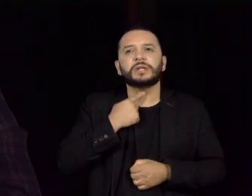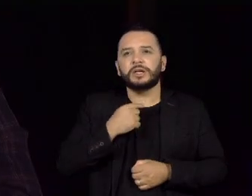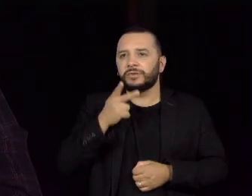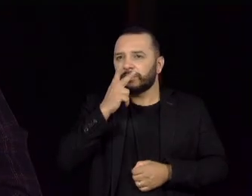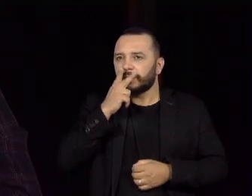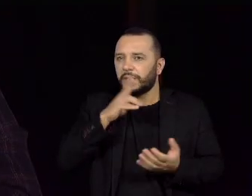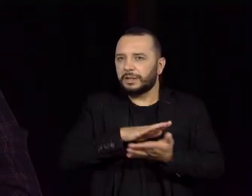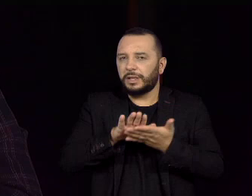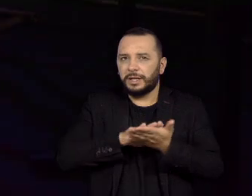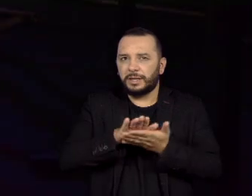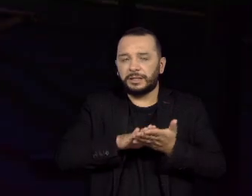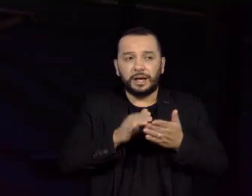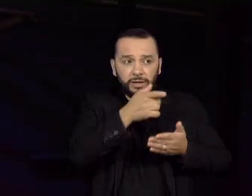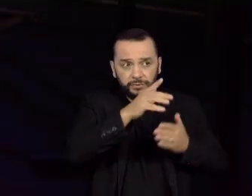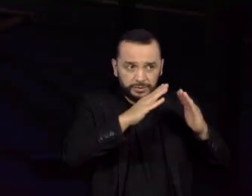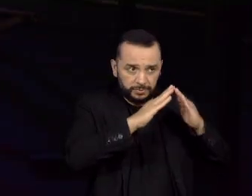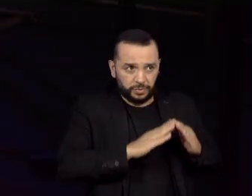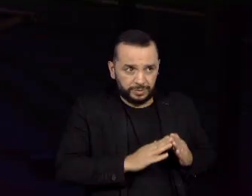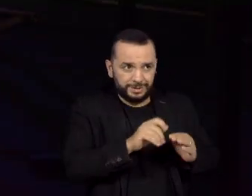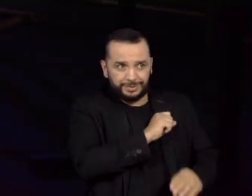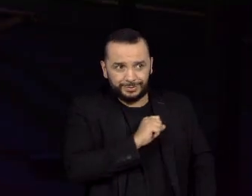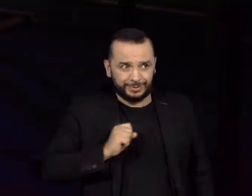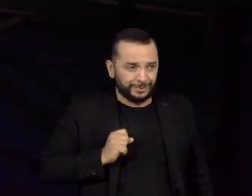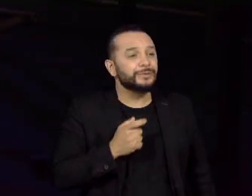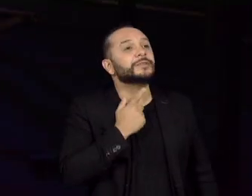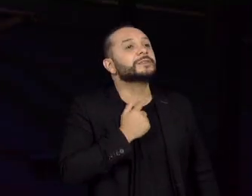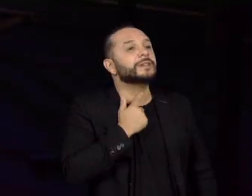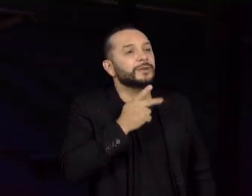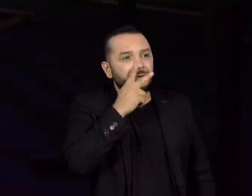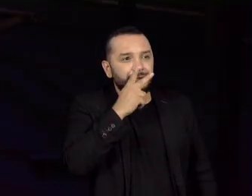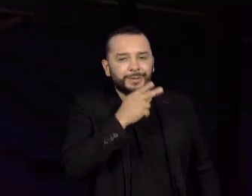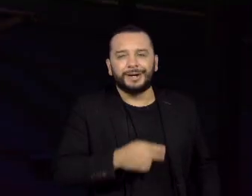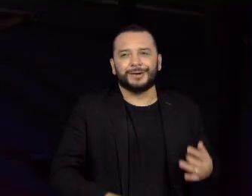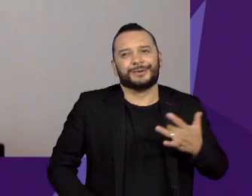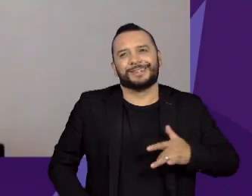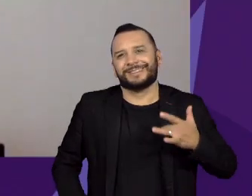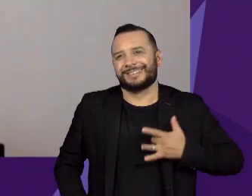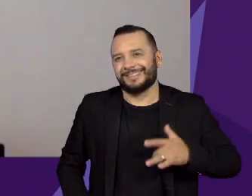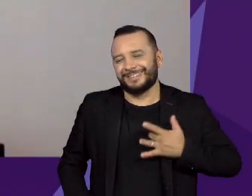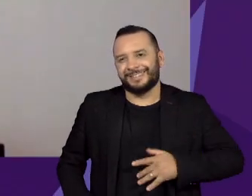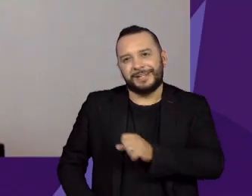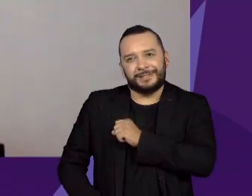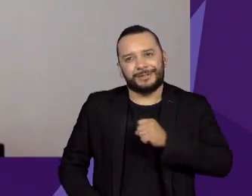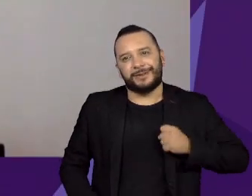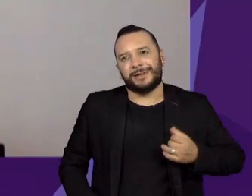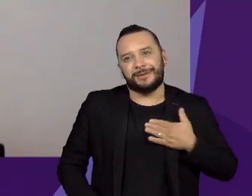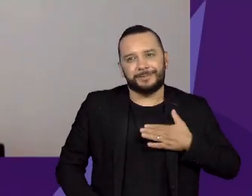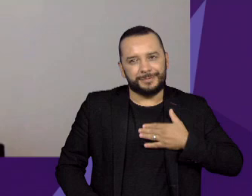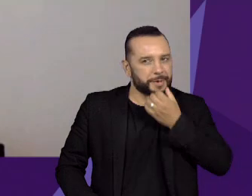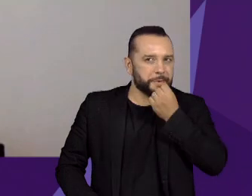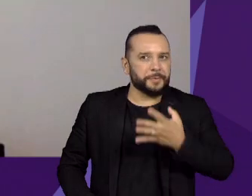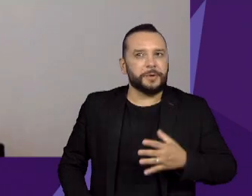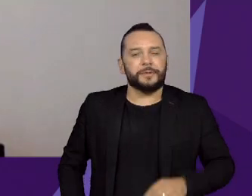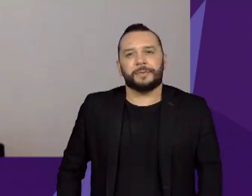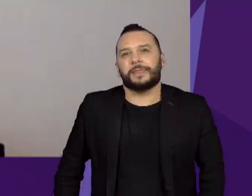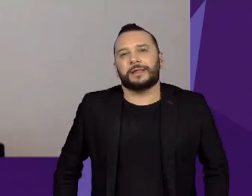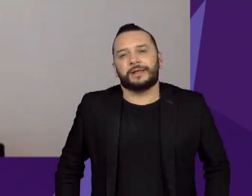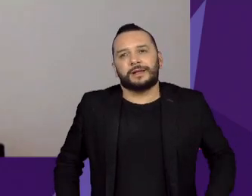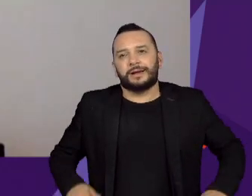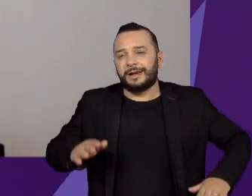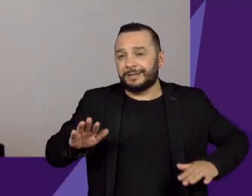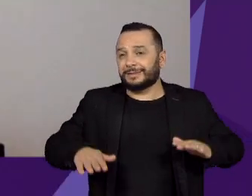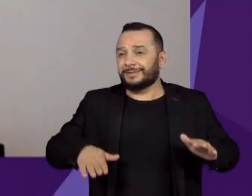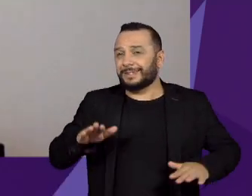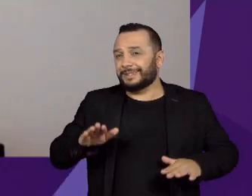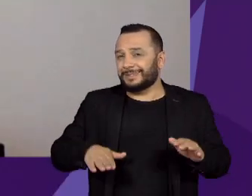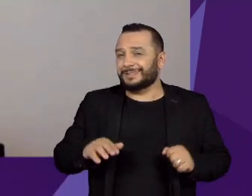com a sua sogra, você não tem vontade de fumar? Coitada, minha sogra é gente boa. Às vezes tem recaída, assim.